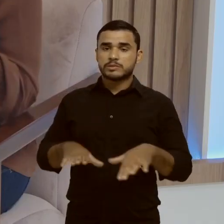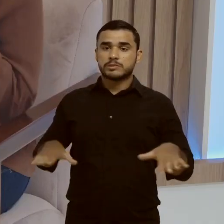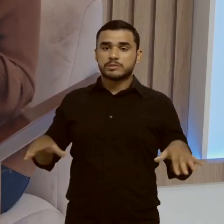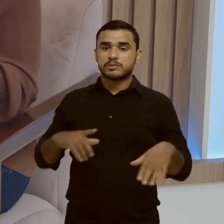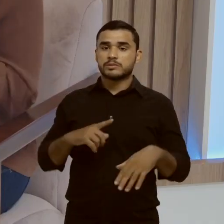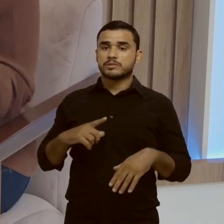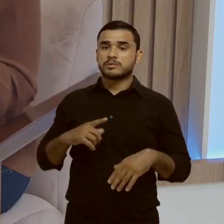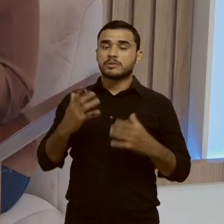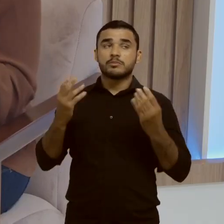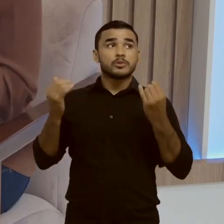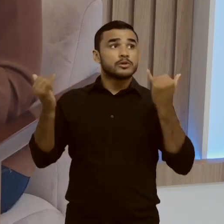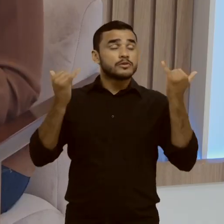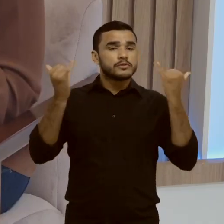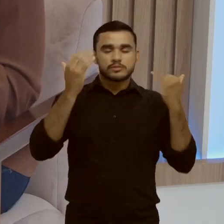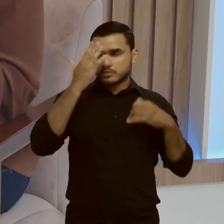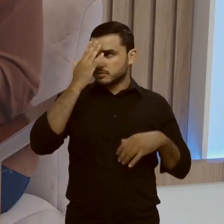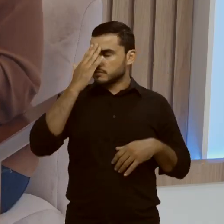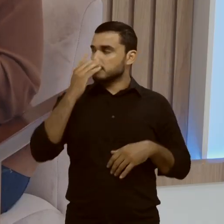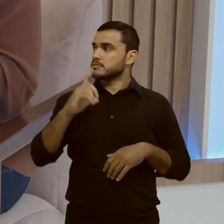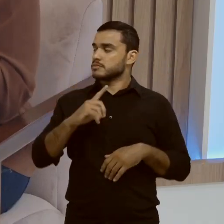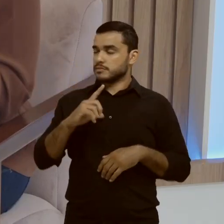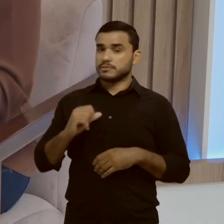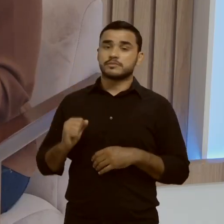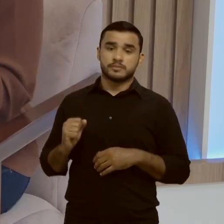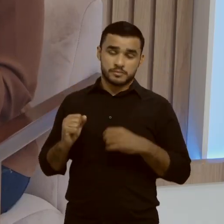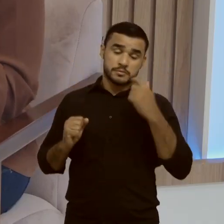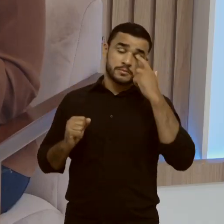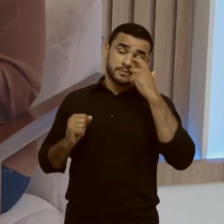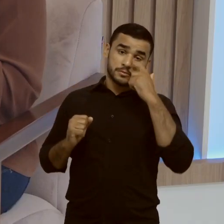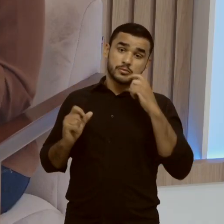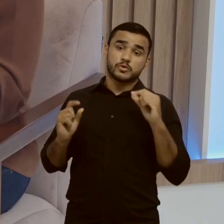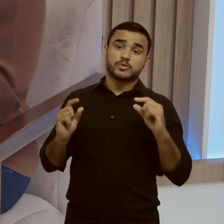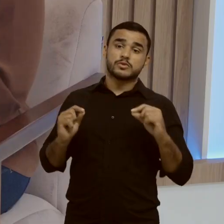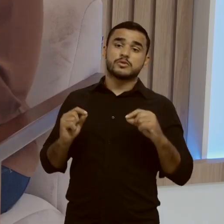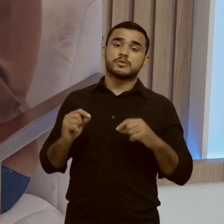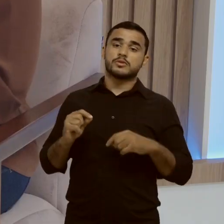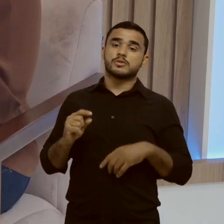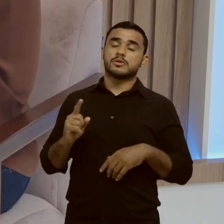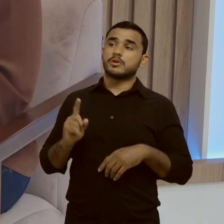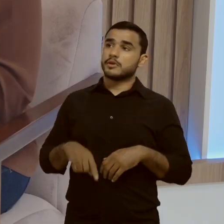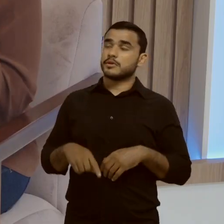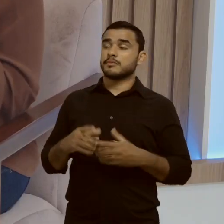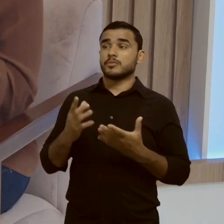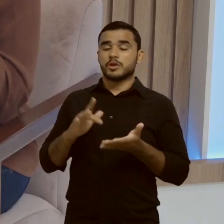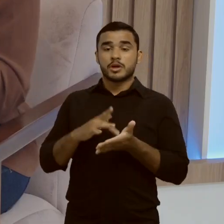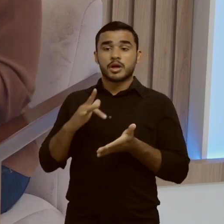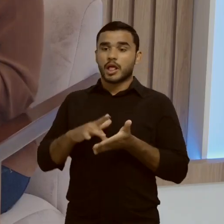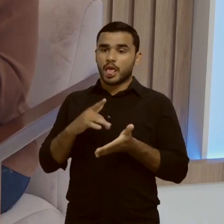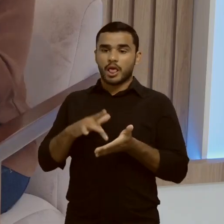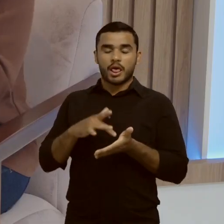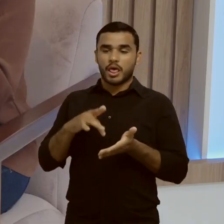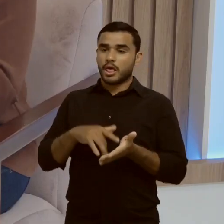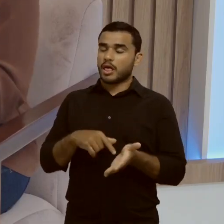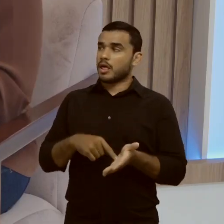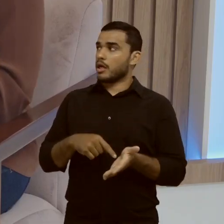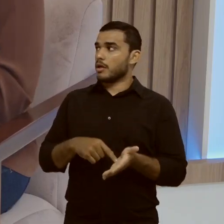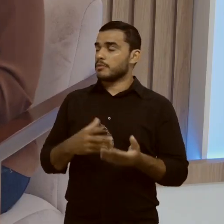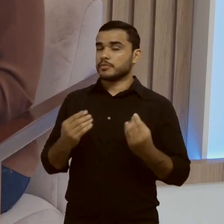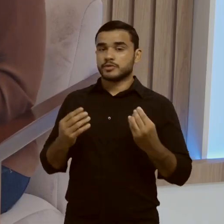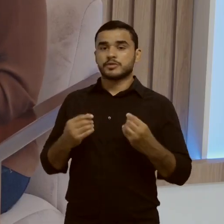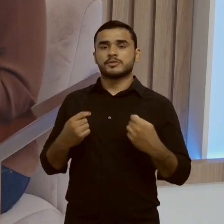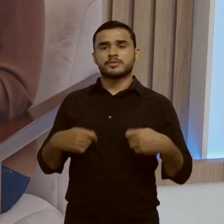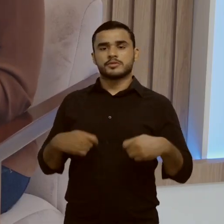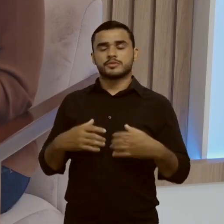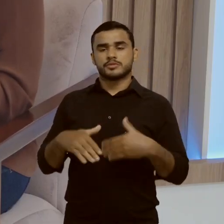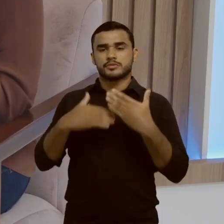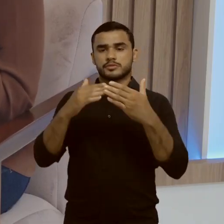de tantas informações que têm acesso, como também a questão das telas, né? Então, tudo que a gente puder desenvolver, desde